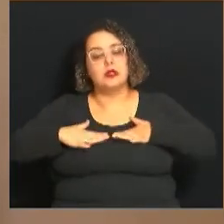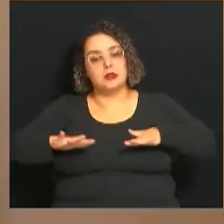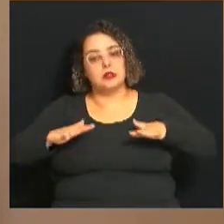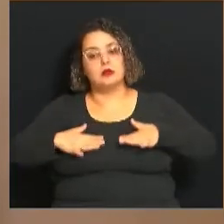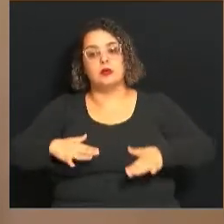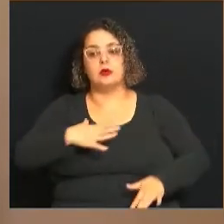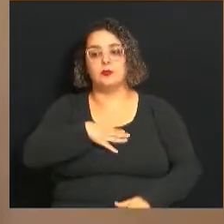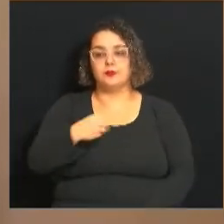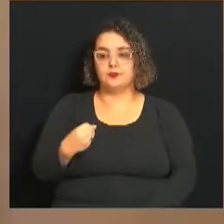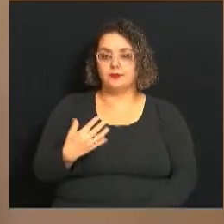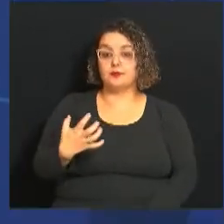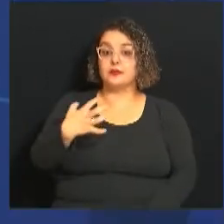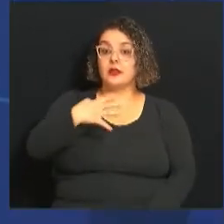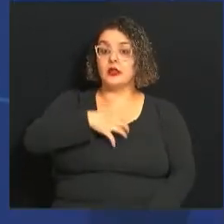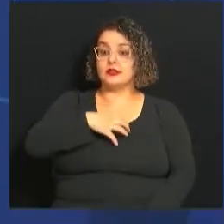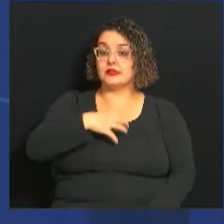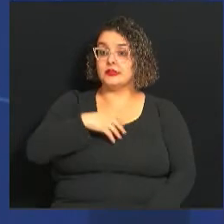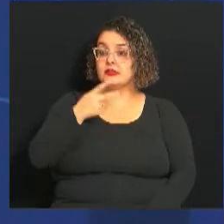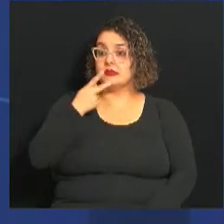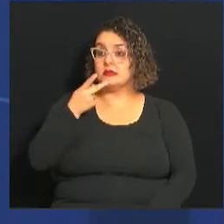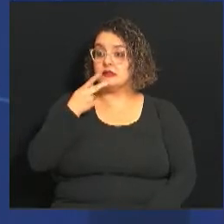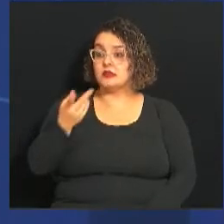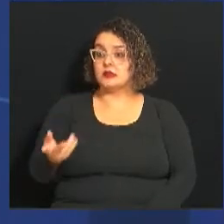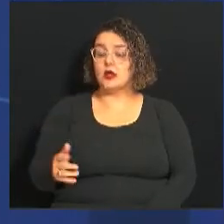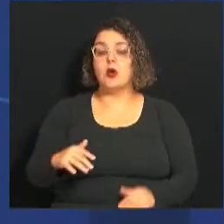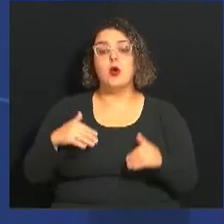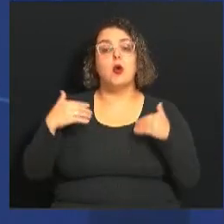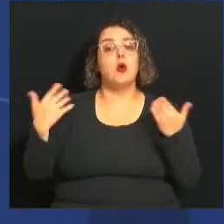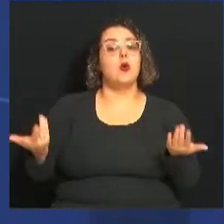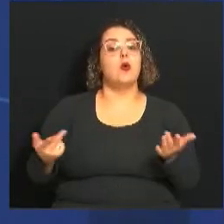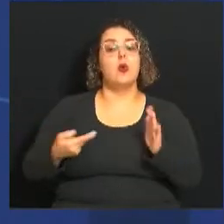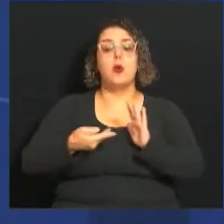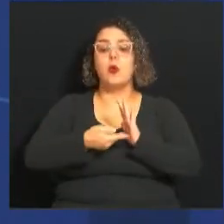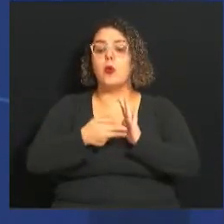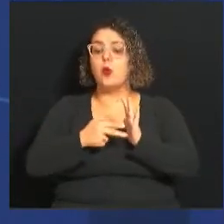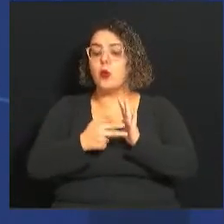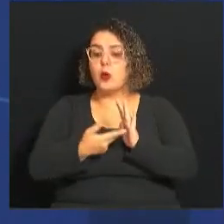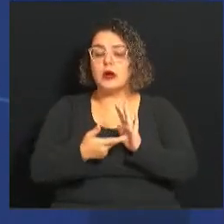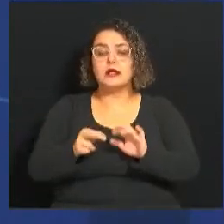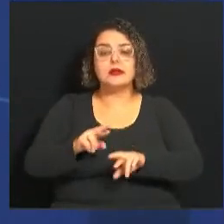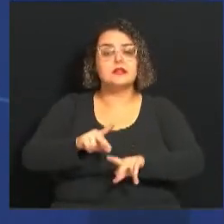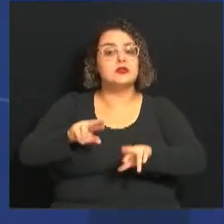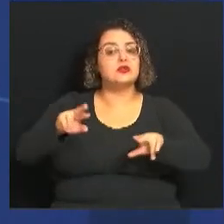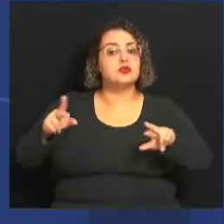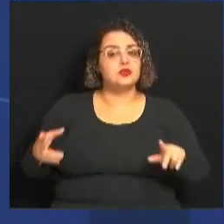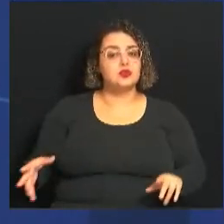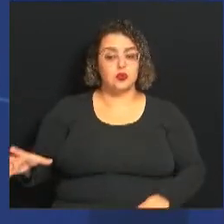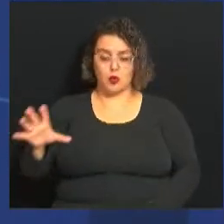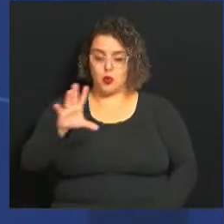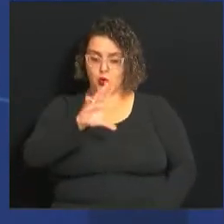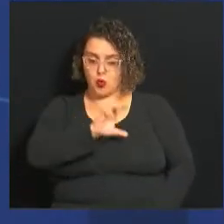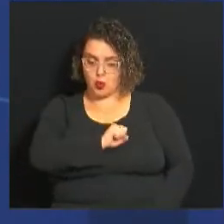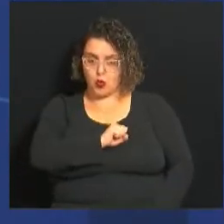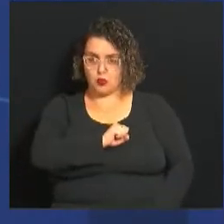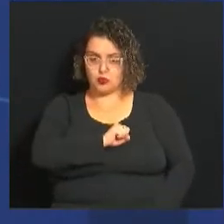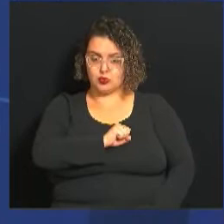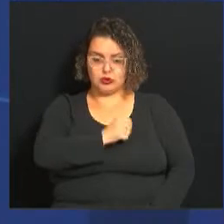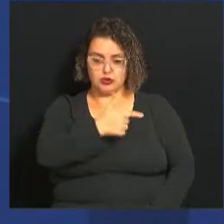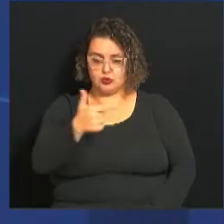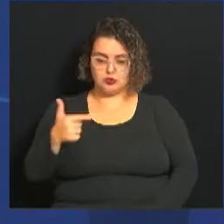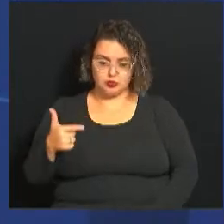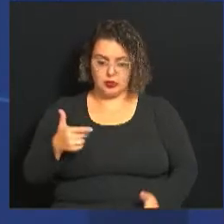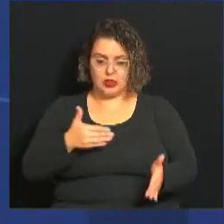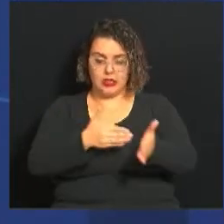em sentimentos, quais os significados e as diferenças do amor incondicional e